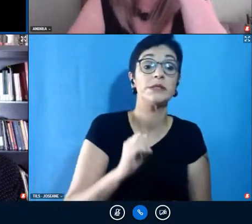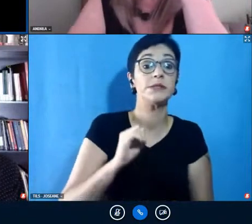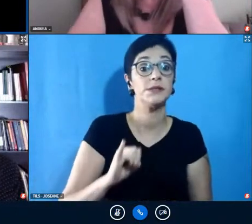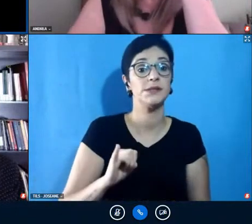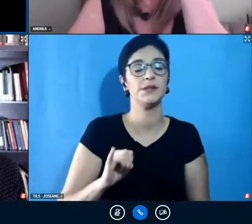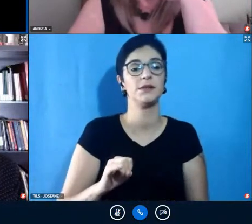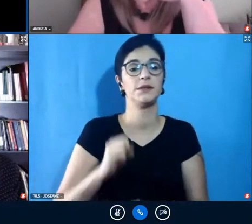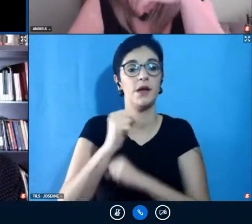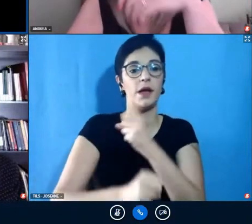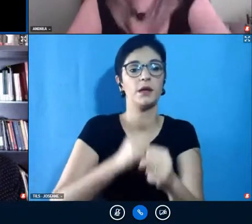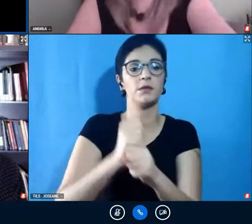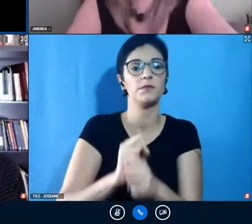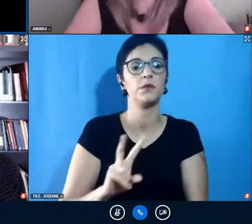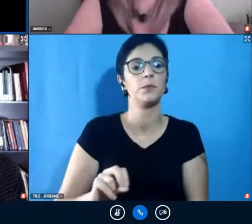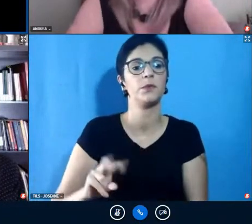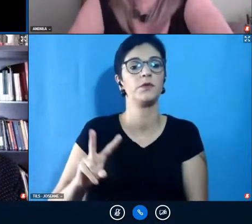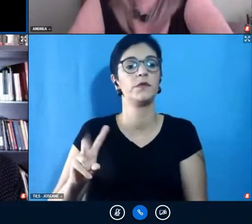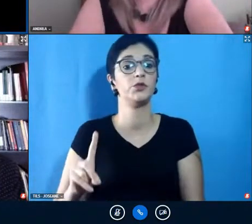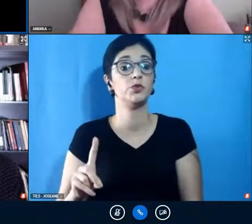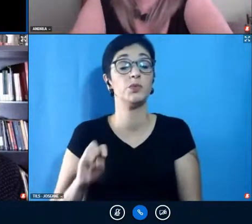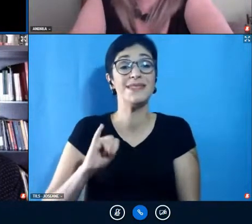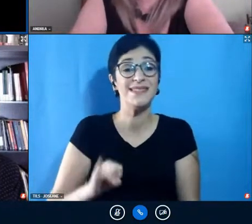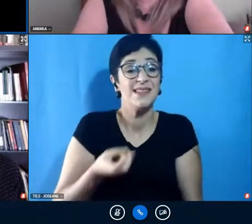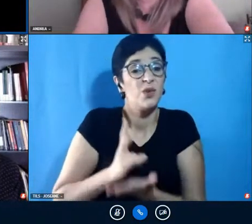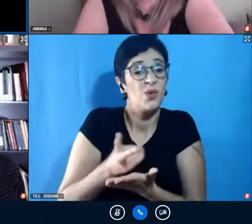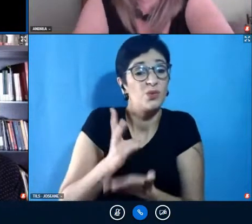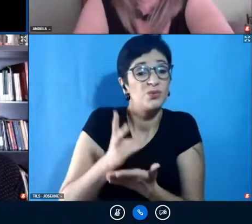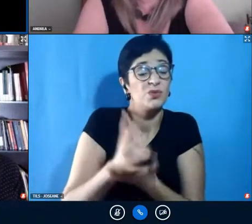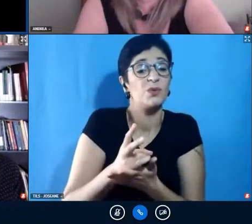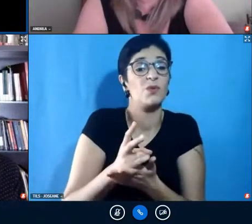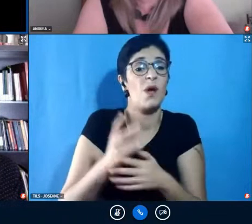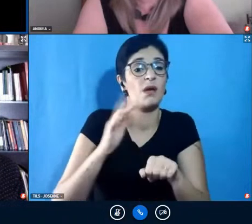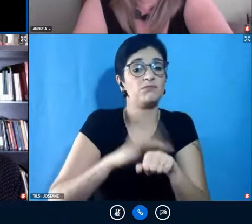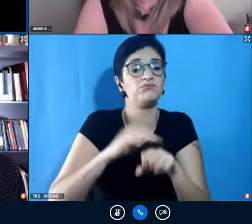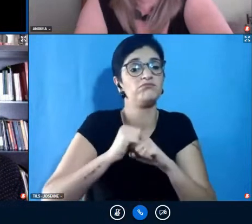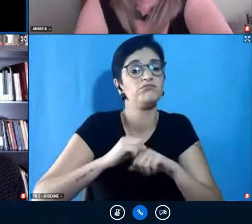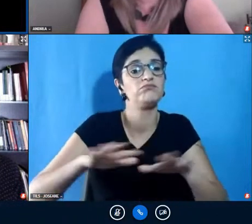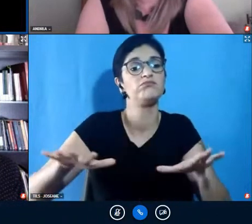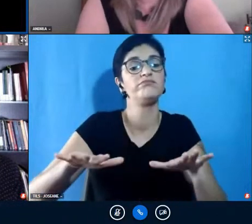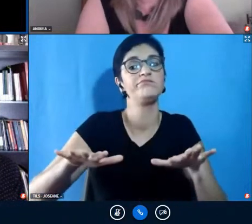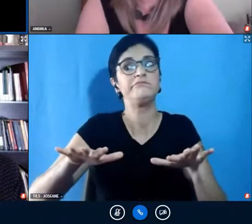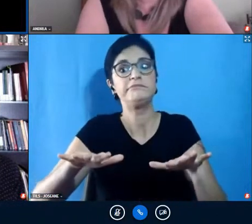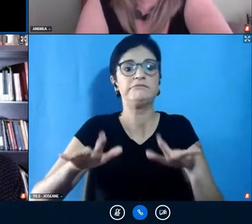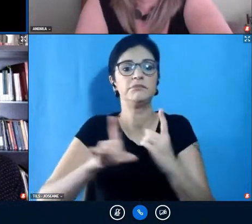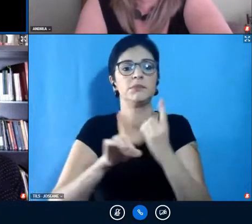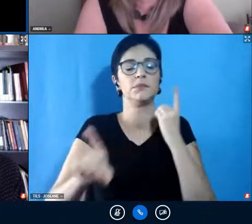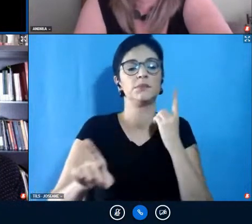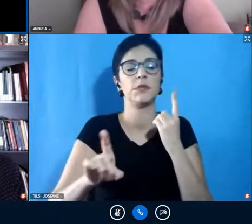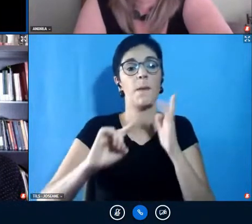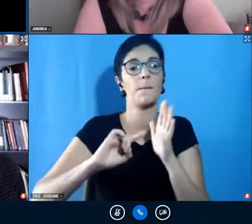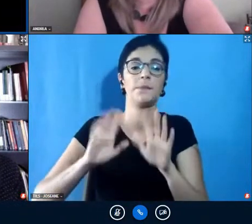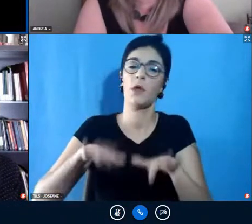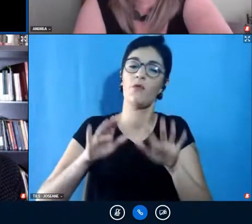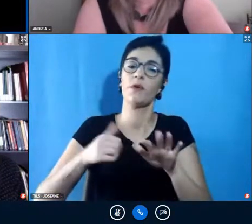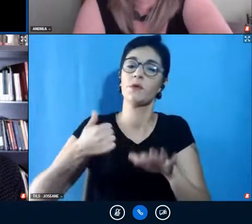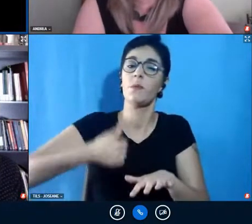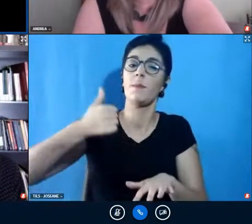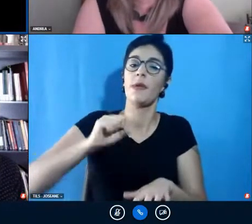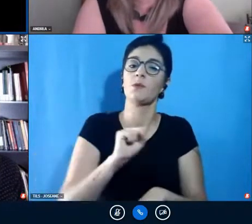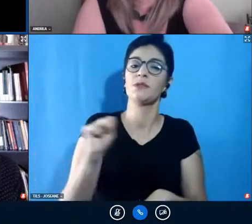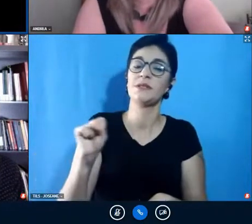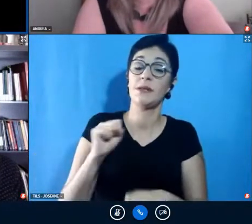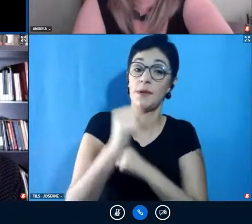pandemia, né, nos forçar a continuar nesse formato, pelo menos no primeiro semestre do ano que vem. O que, que vocês